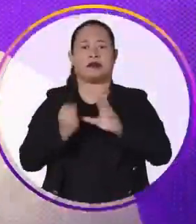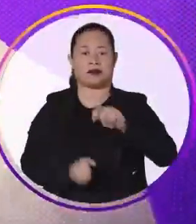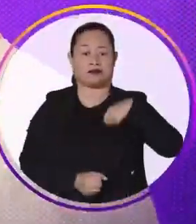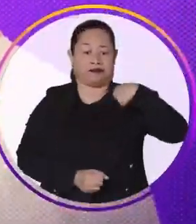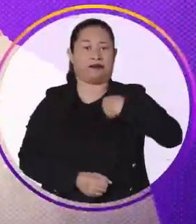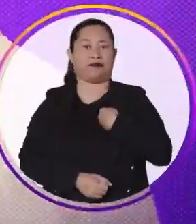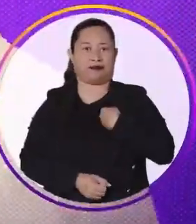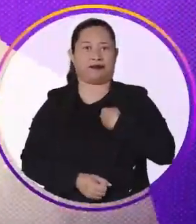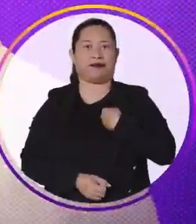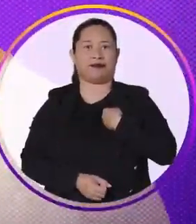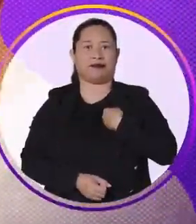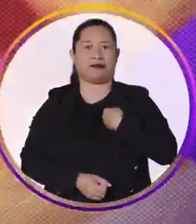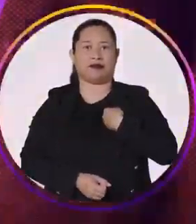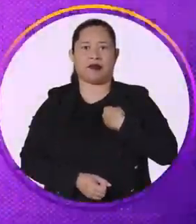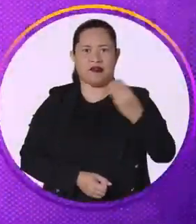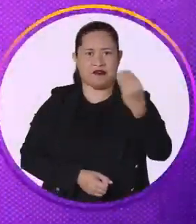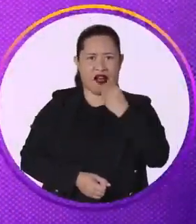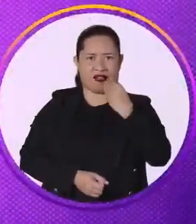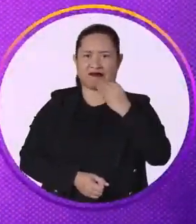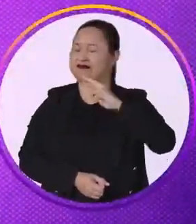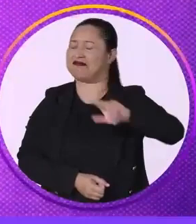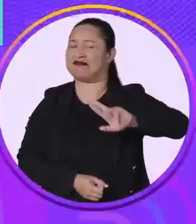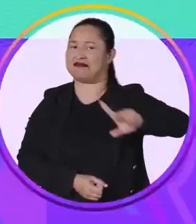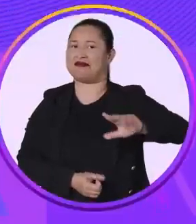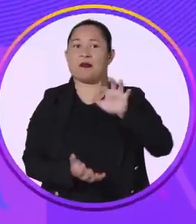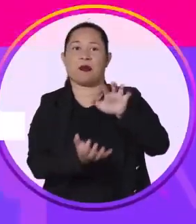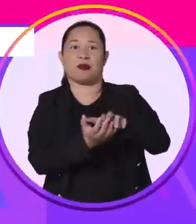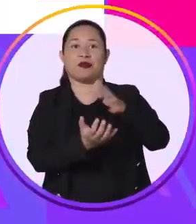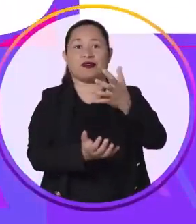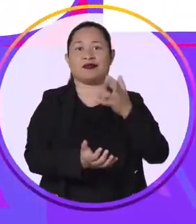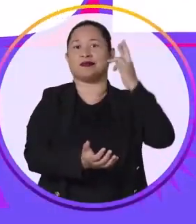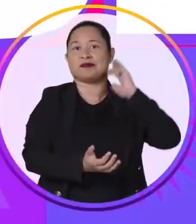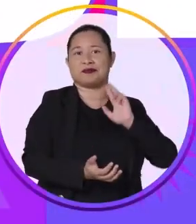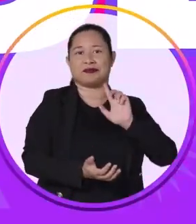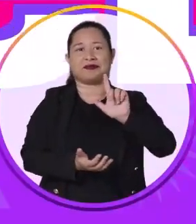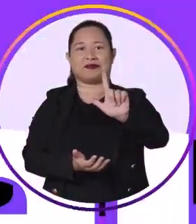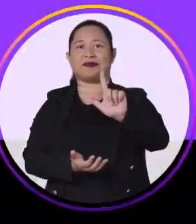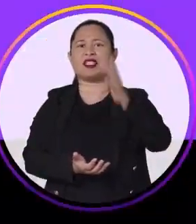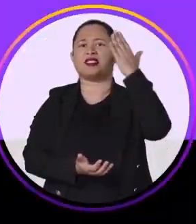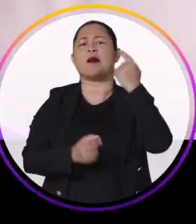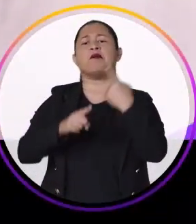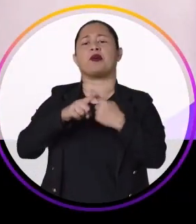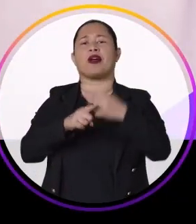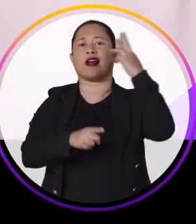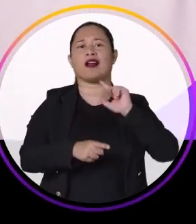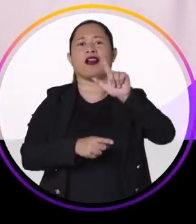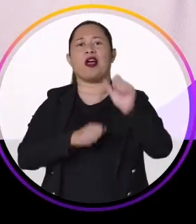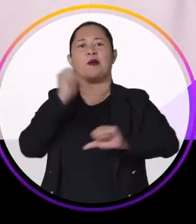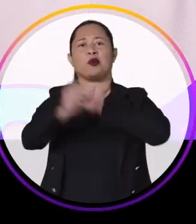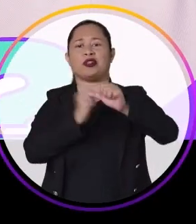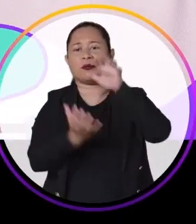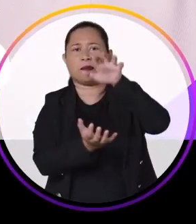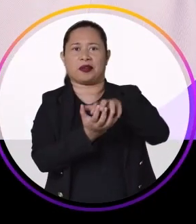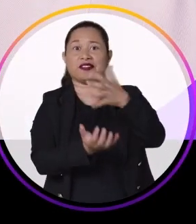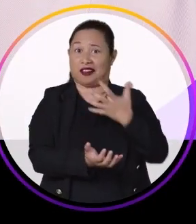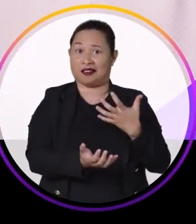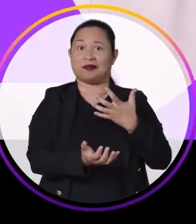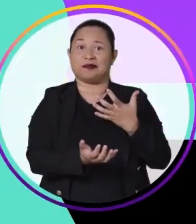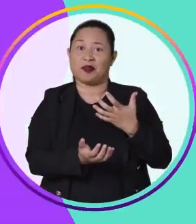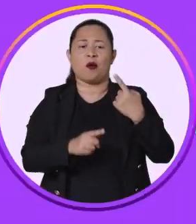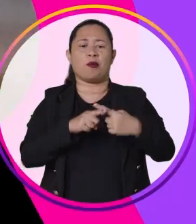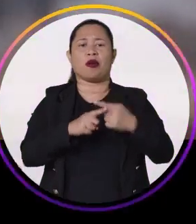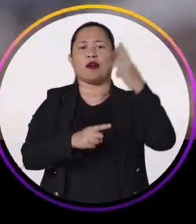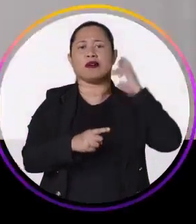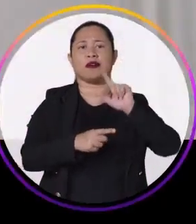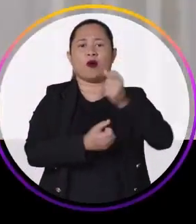segurança. Delegada! É a fraca? Pernambuco quer Raquel! Sabe por que Raquel é a mudança que Pernambuco